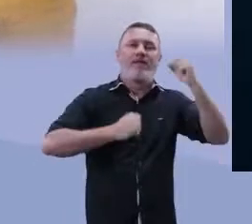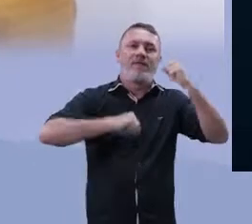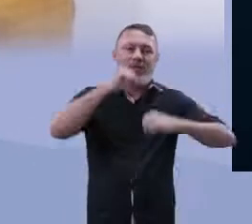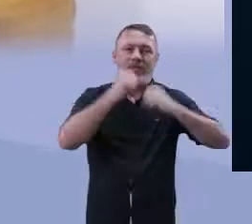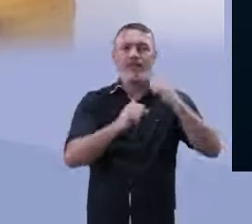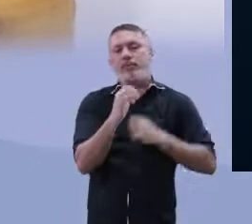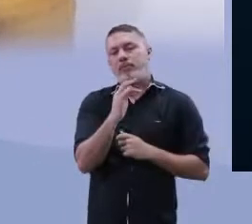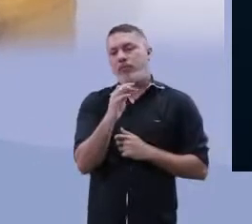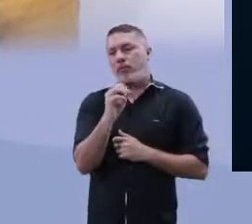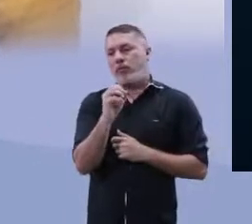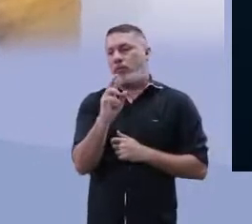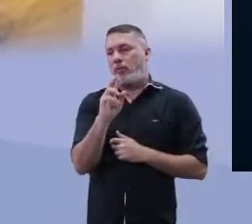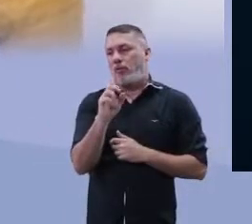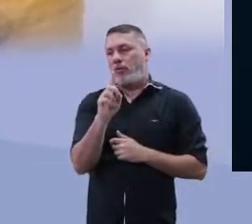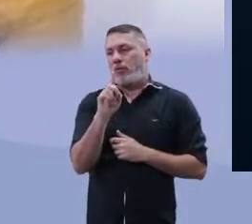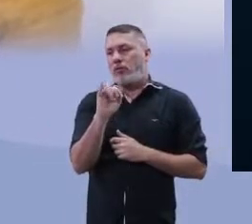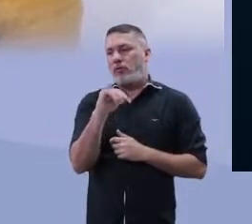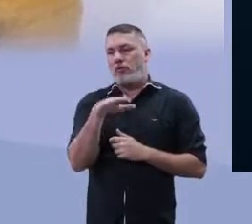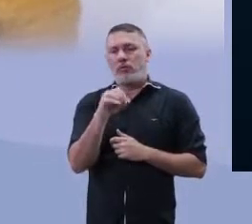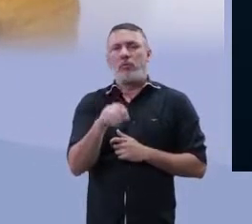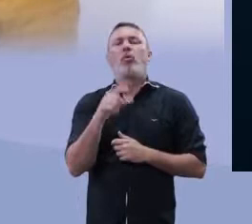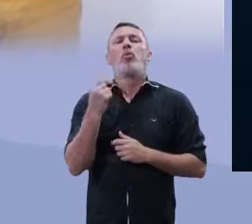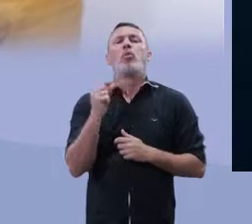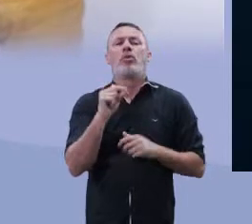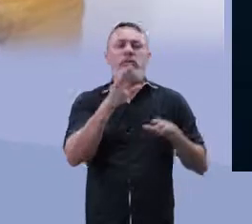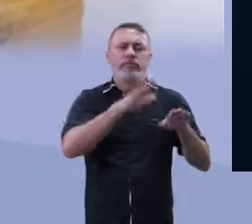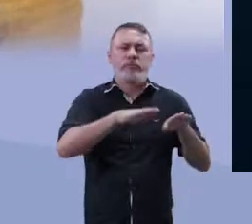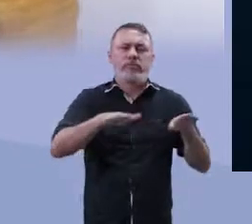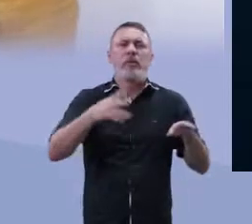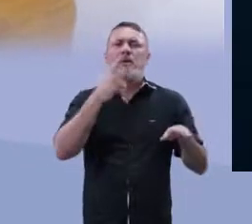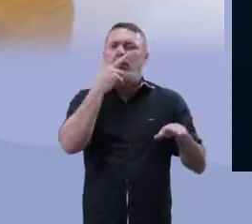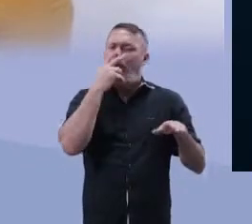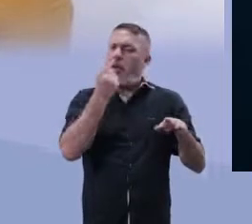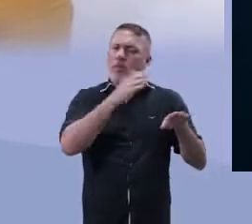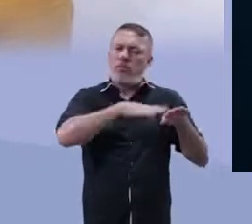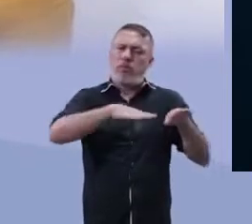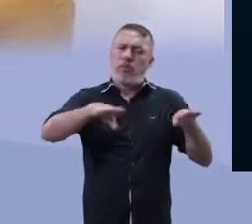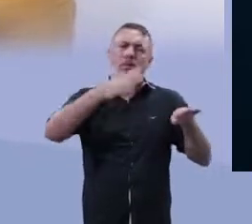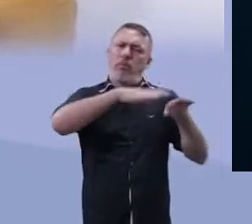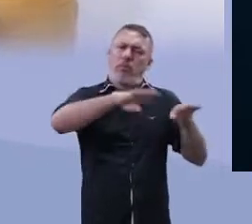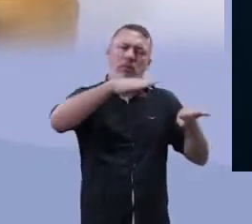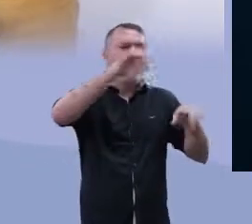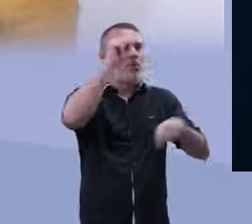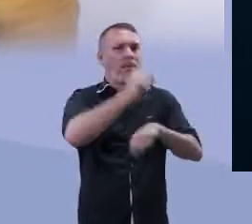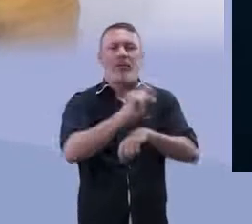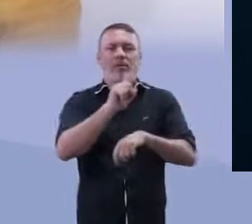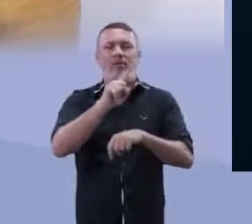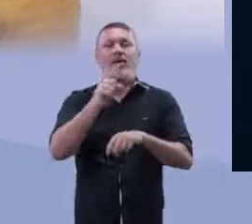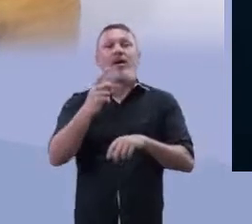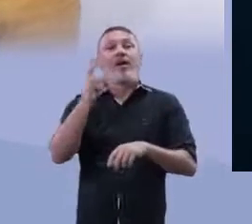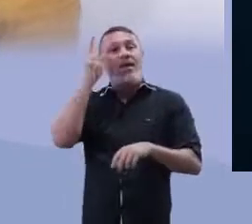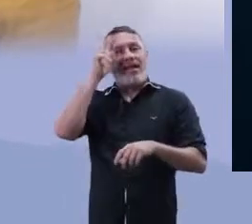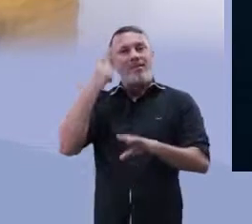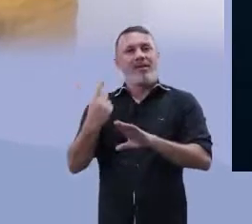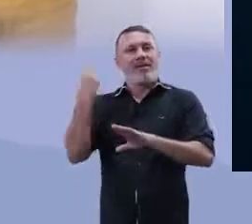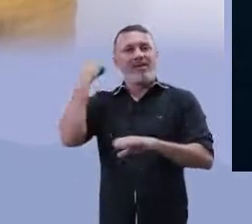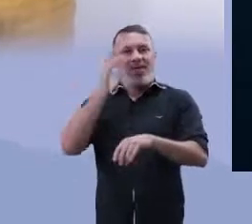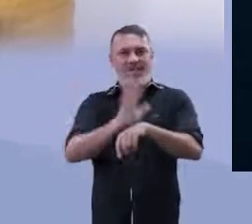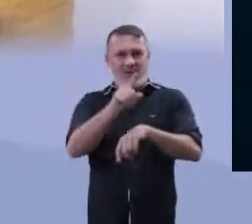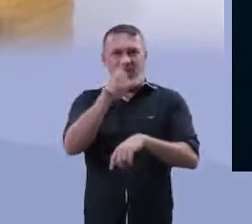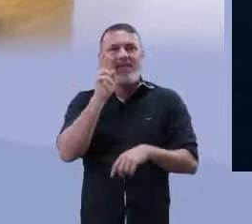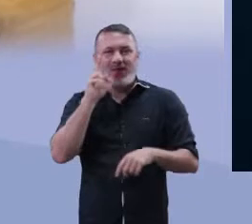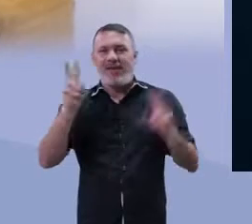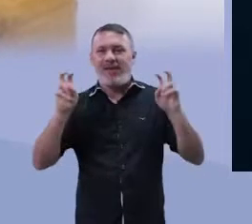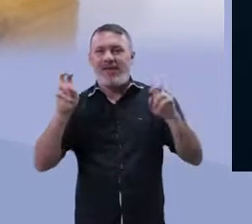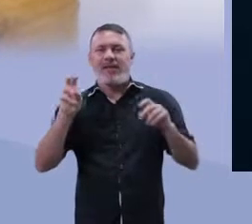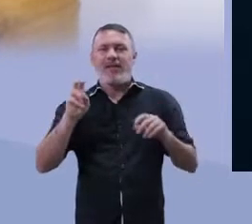produzido em cima de uma chamada linha de produção ou esteira de produção. E aí a gente volta lá no filme do Chaplin, né, quando você